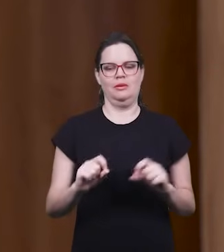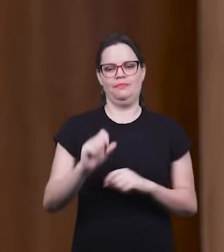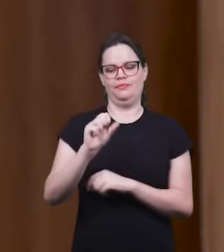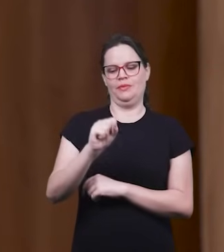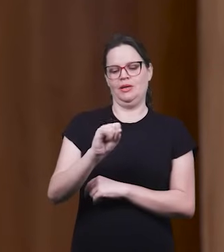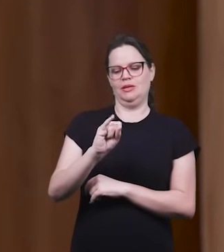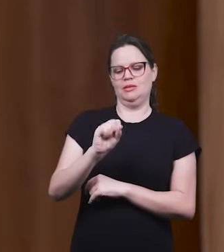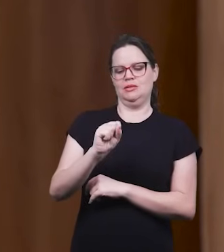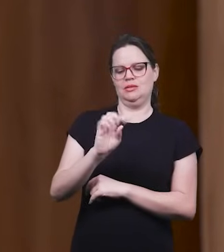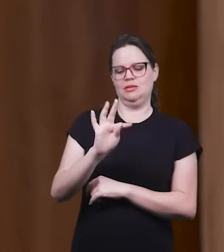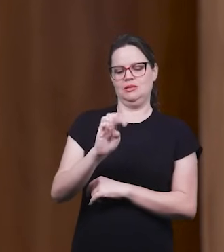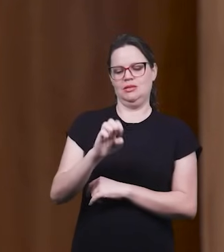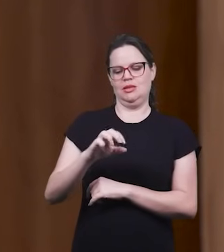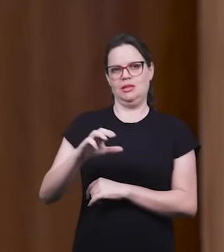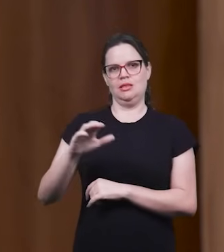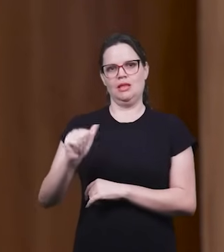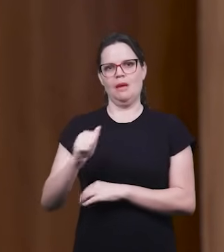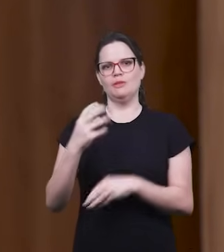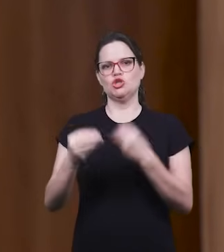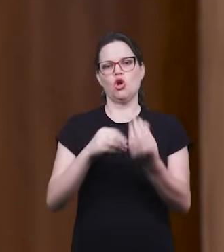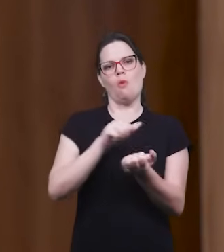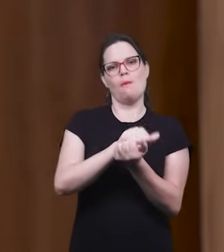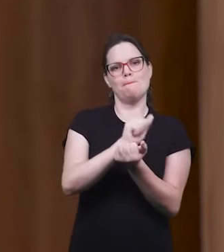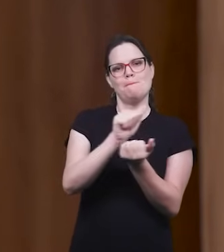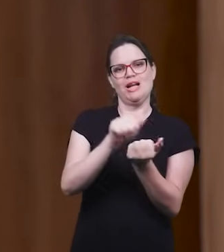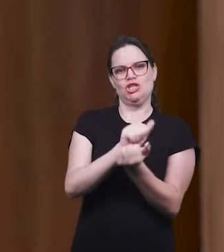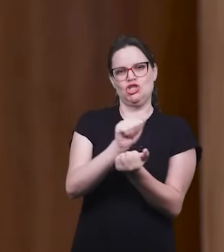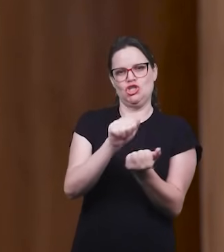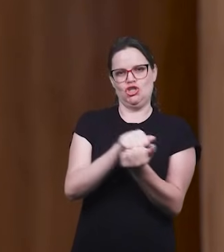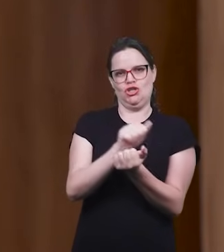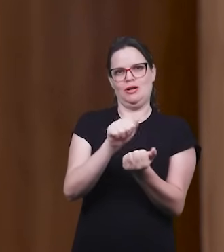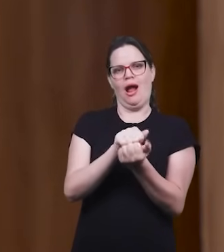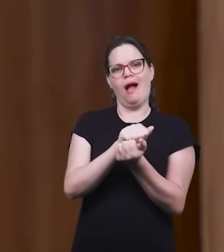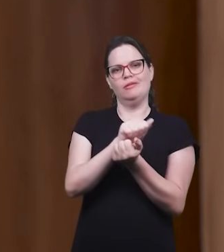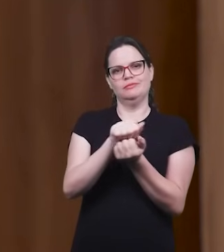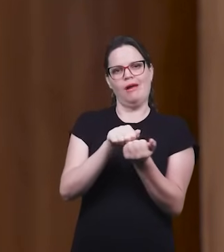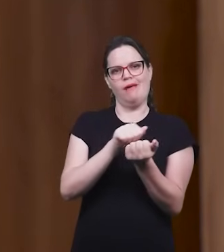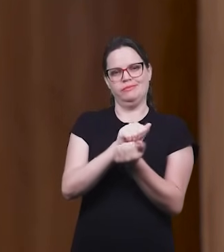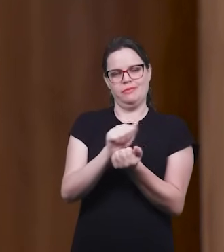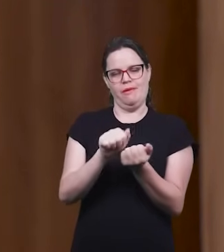estomatognático não era como sistema mastigatório. Então,